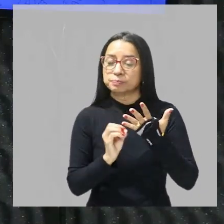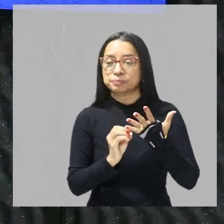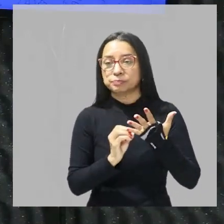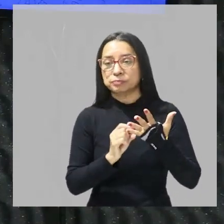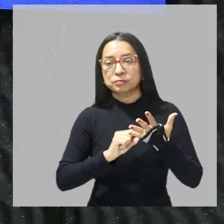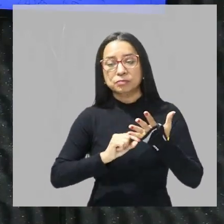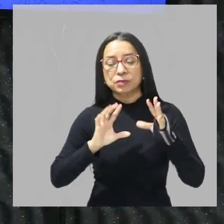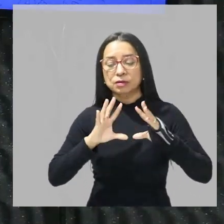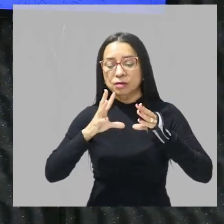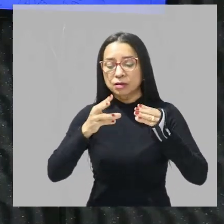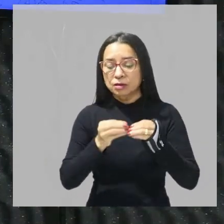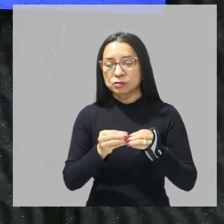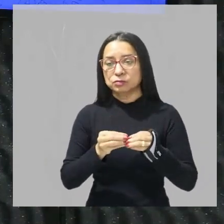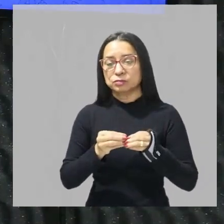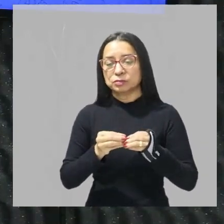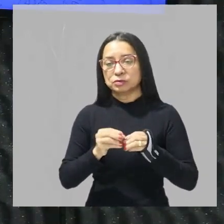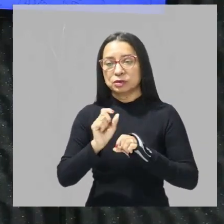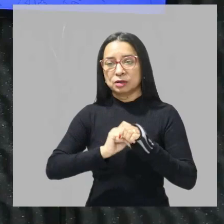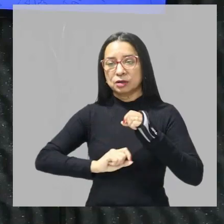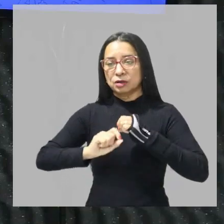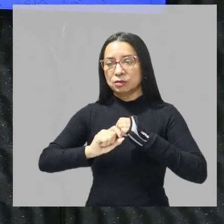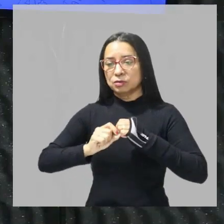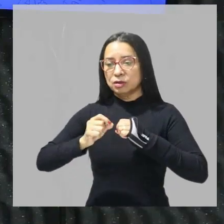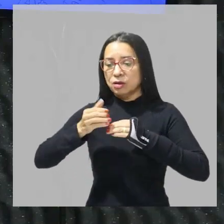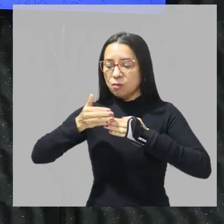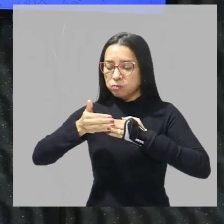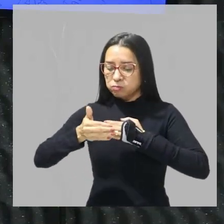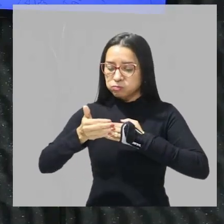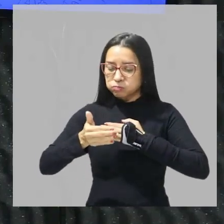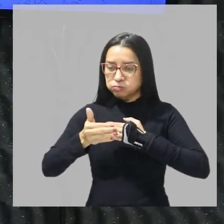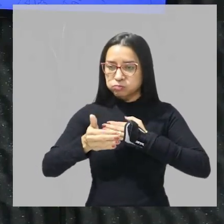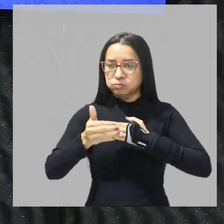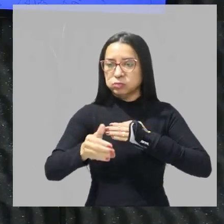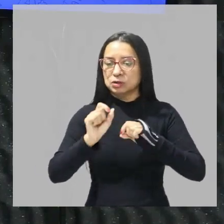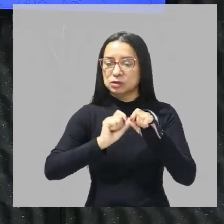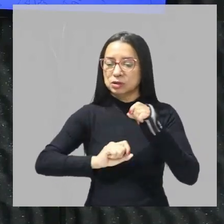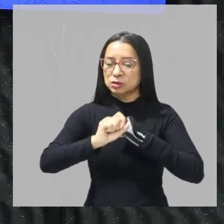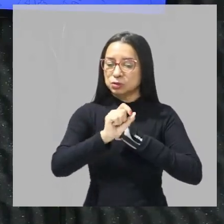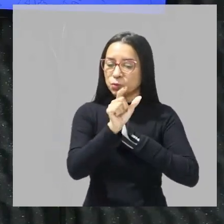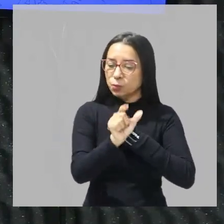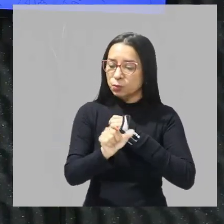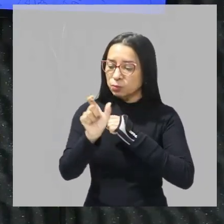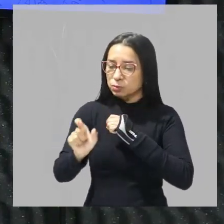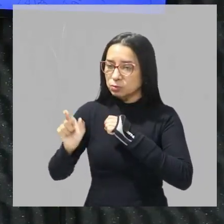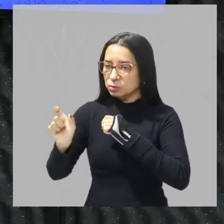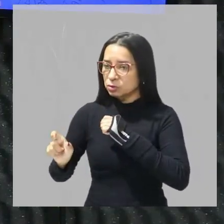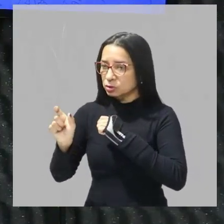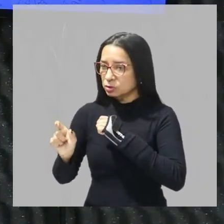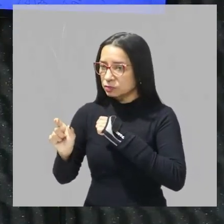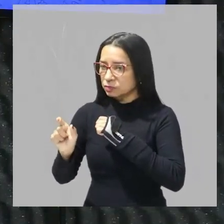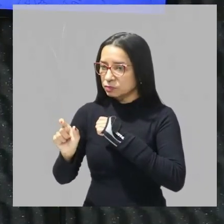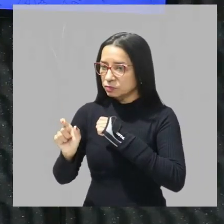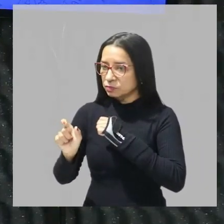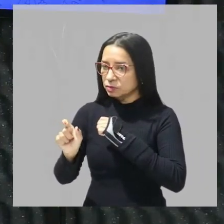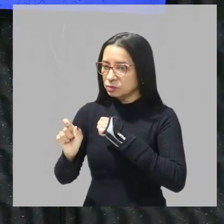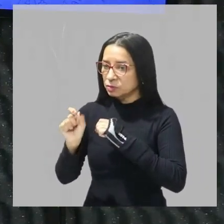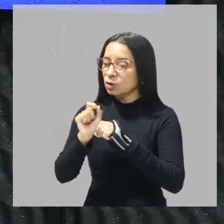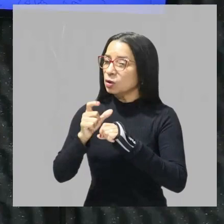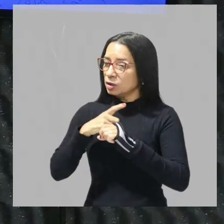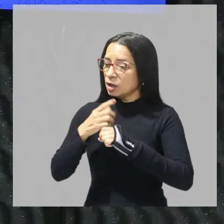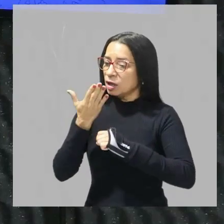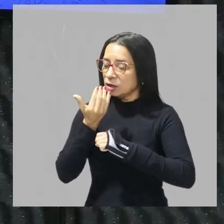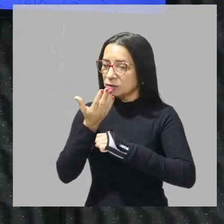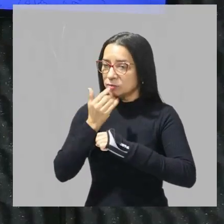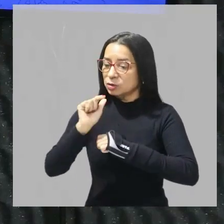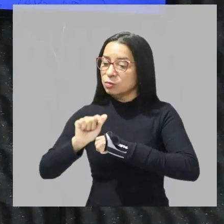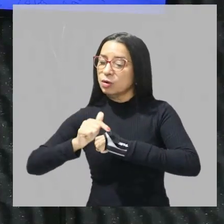cadeia alimentar é uma sequência em que um indivíduo, ele serve de alimento para o outro indivíduo. Simples